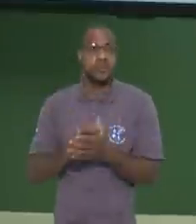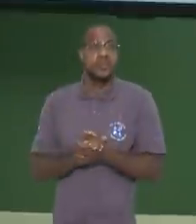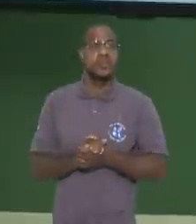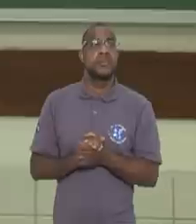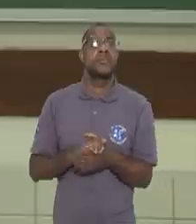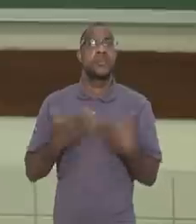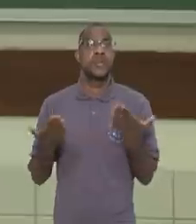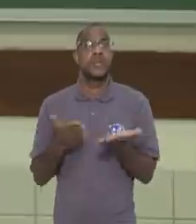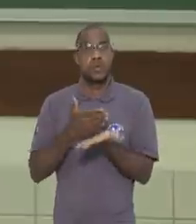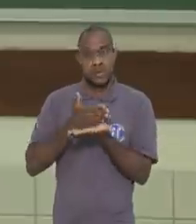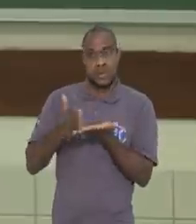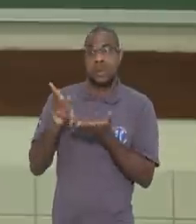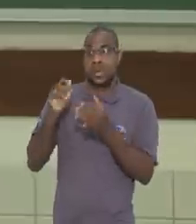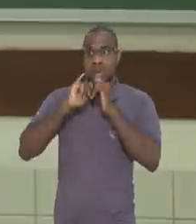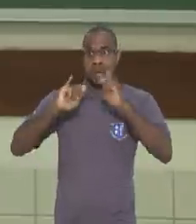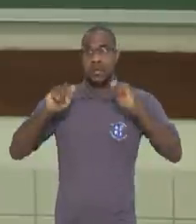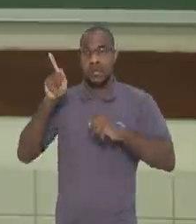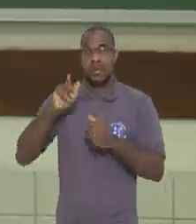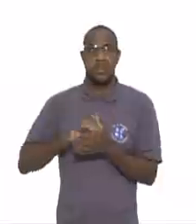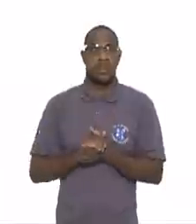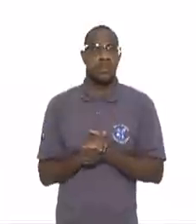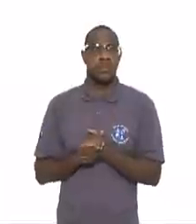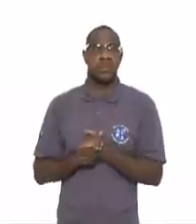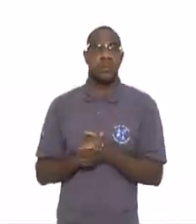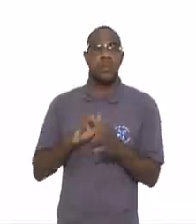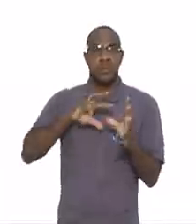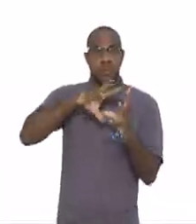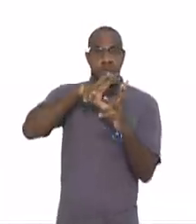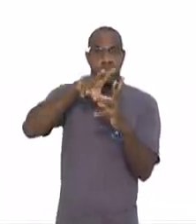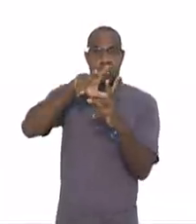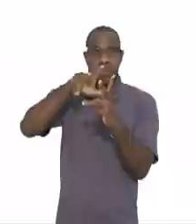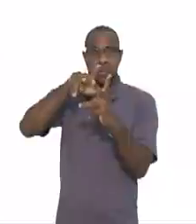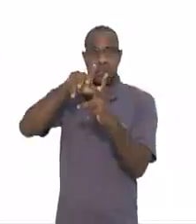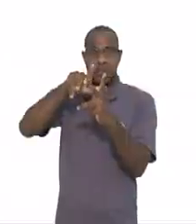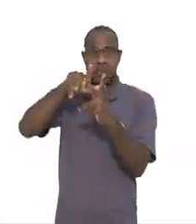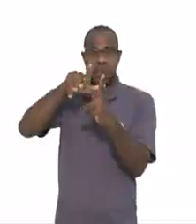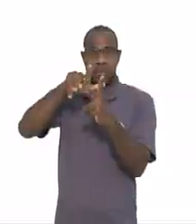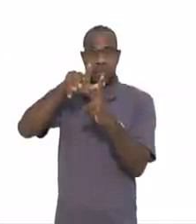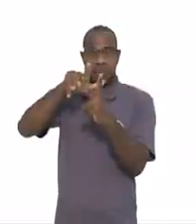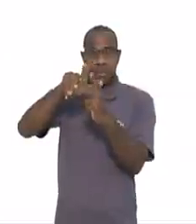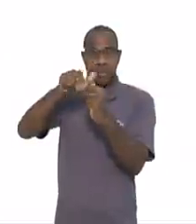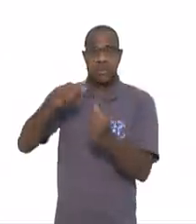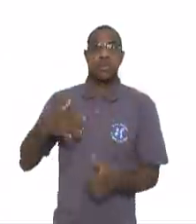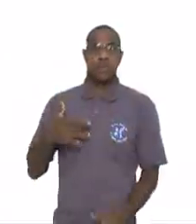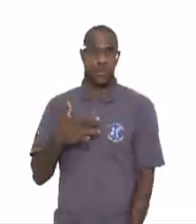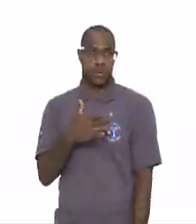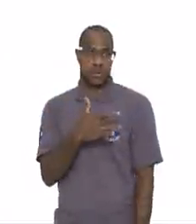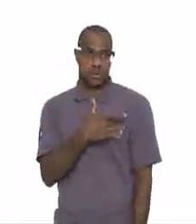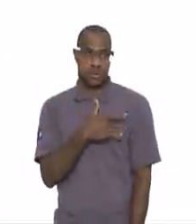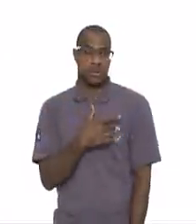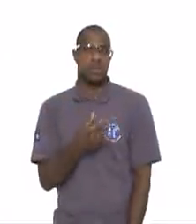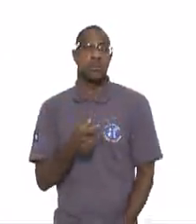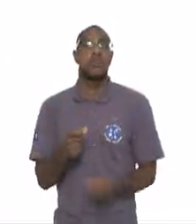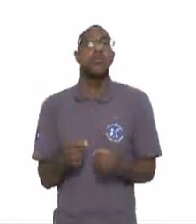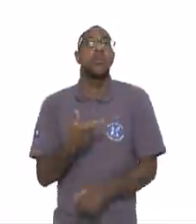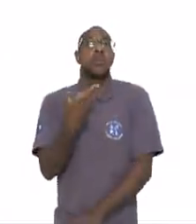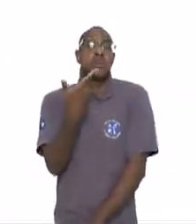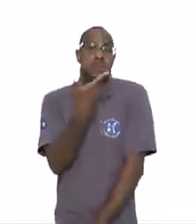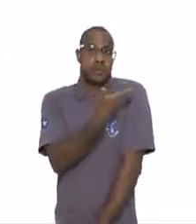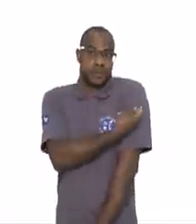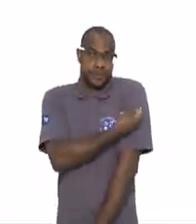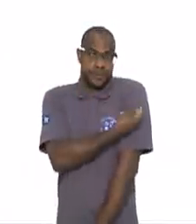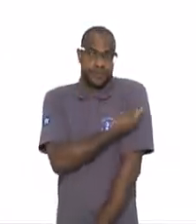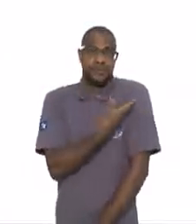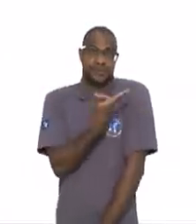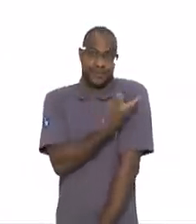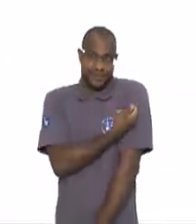Vamos começar com essa notícia. A Organização Mundial da Saúde lista 133 estudos de vacina contra a Covid-19, bem atual,